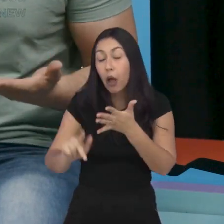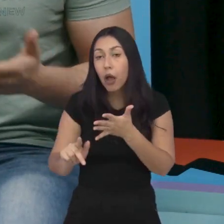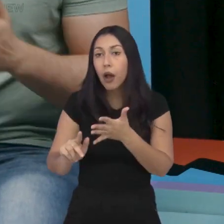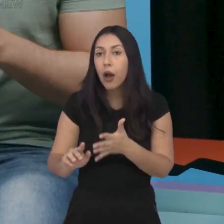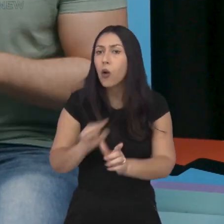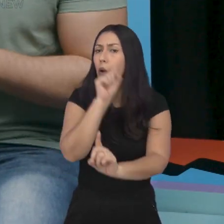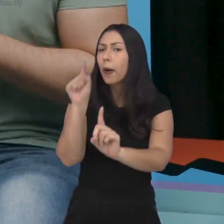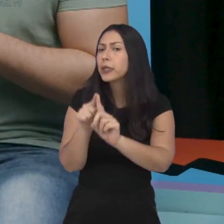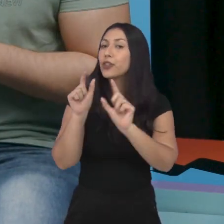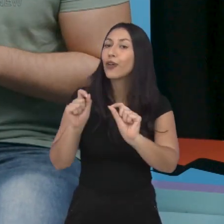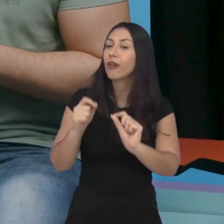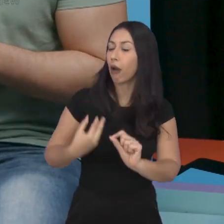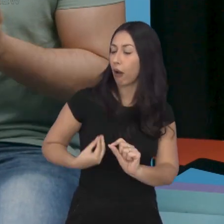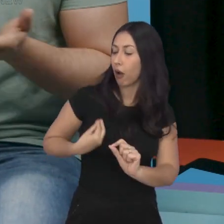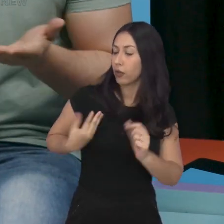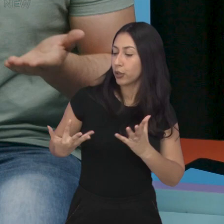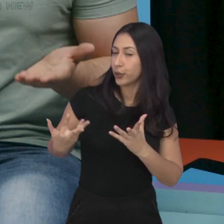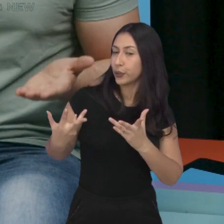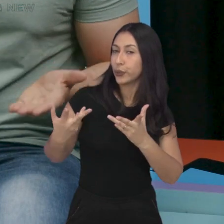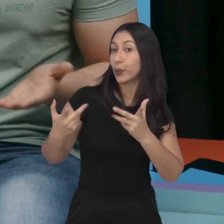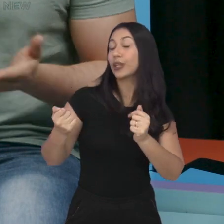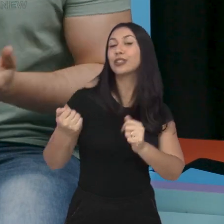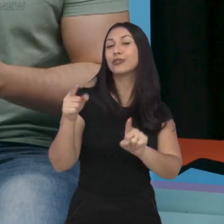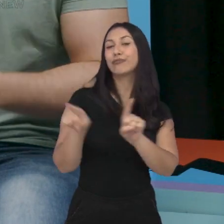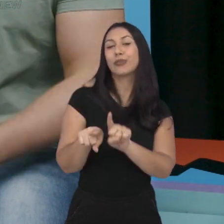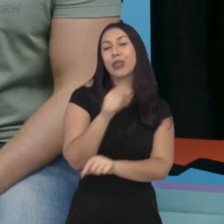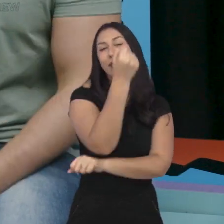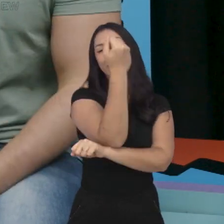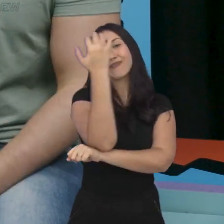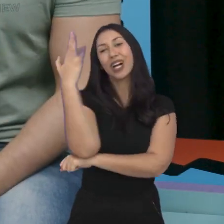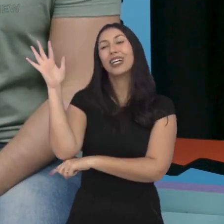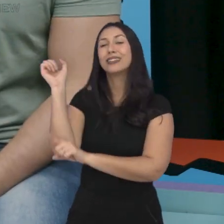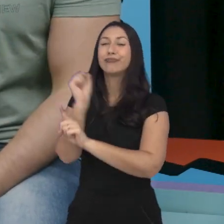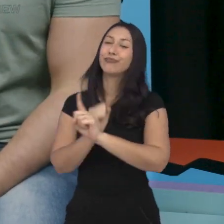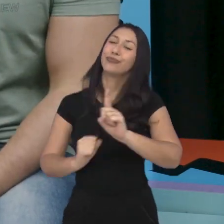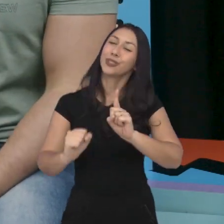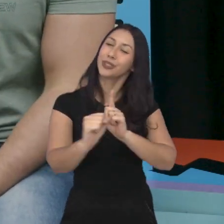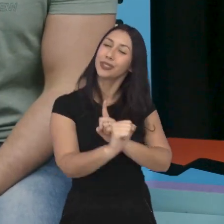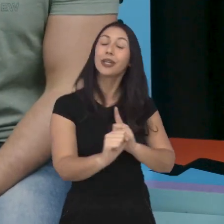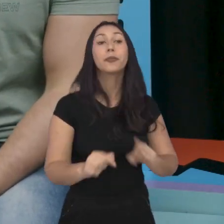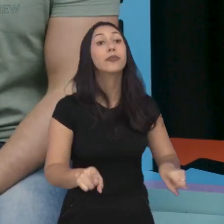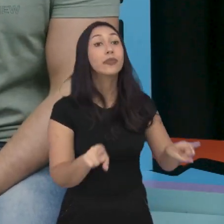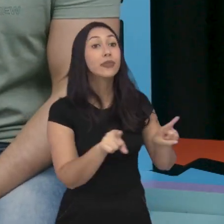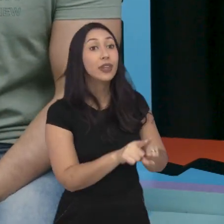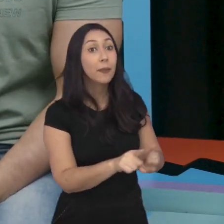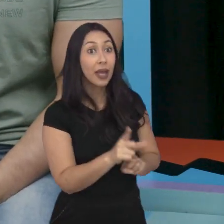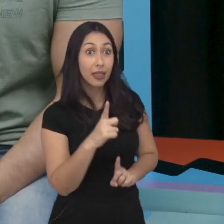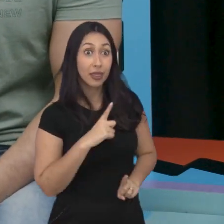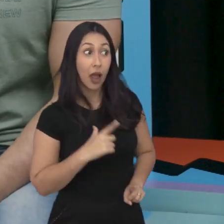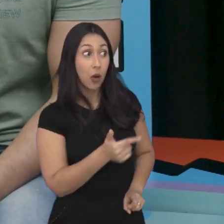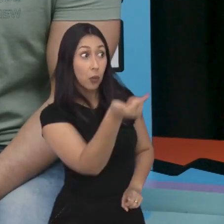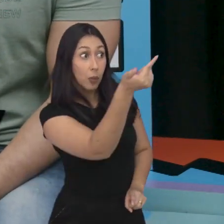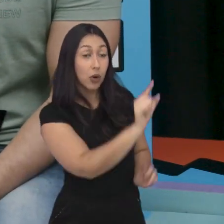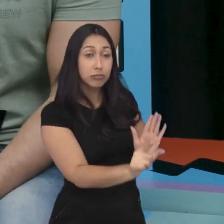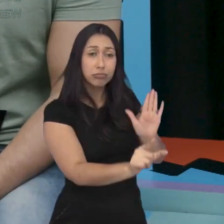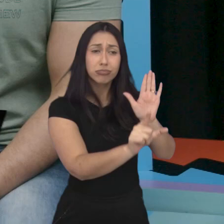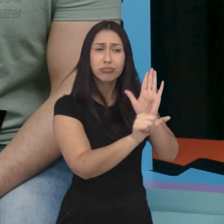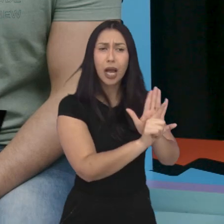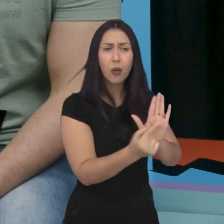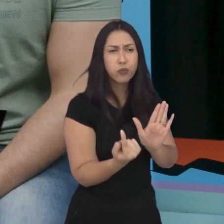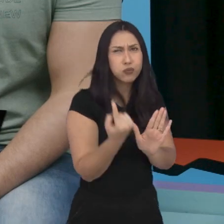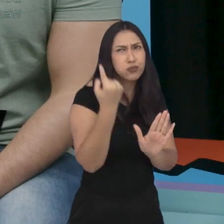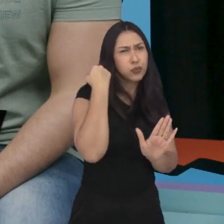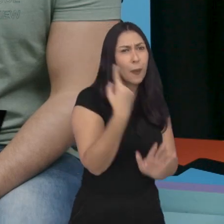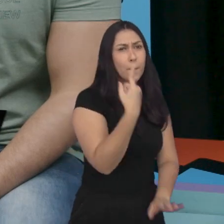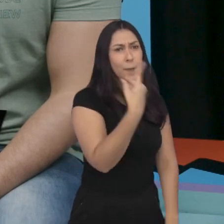que é? Privilegiar a qualidade de vida em aspectos ambientais e sociais na cidade. Tem também uma outra lei,